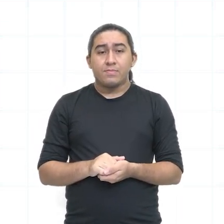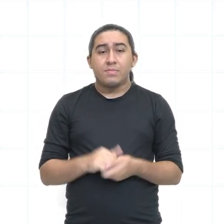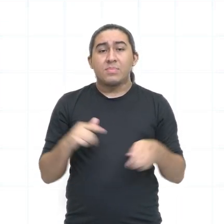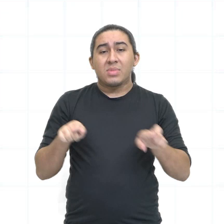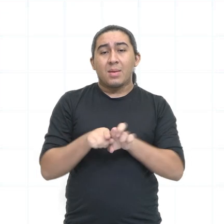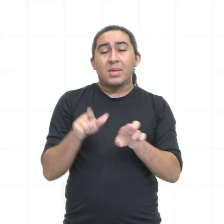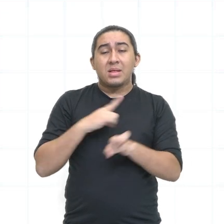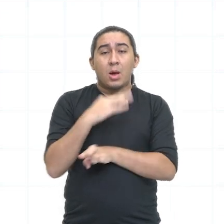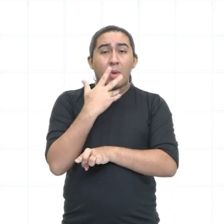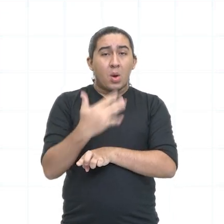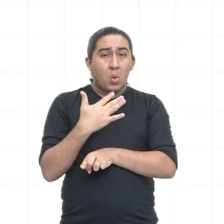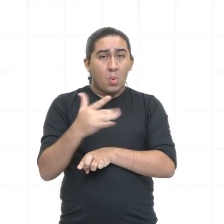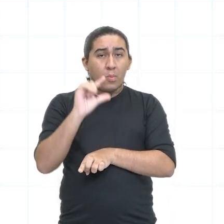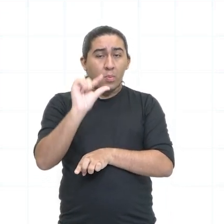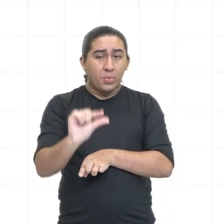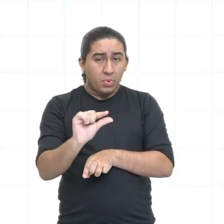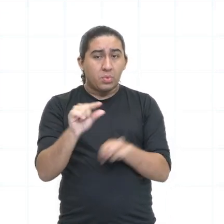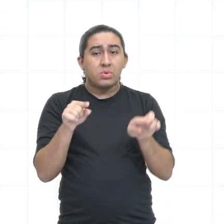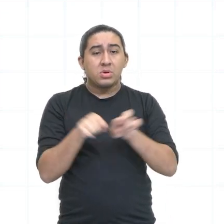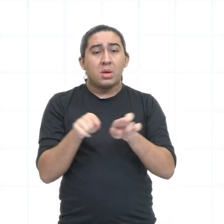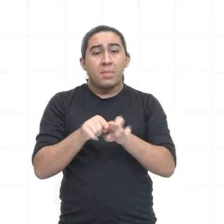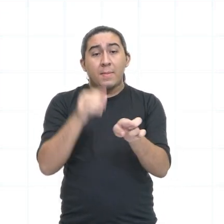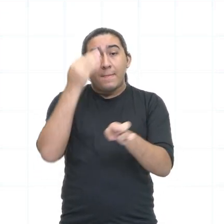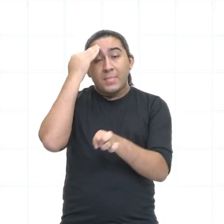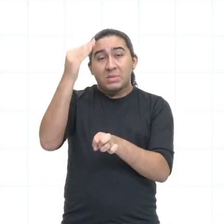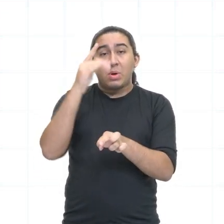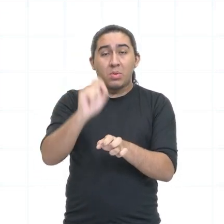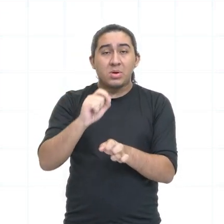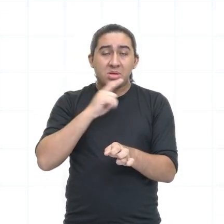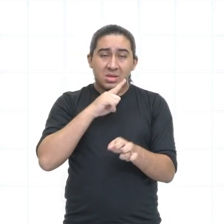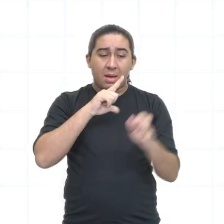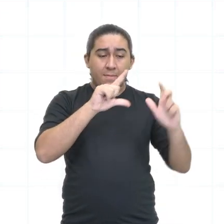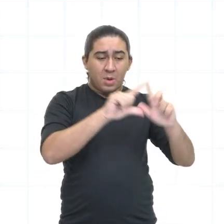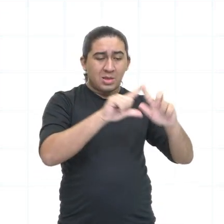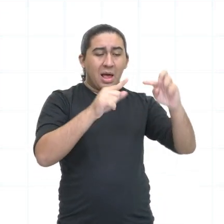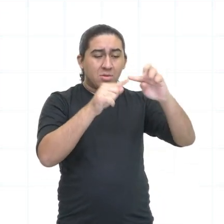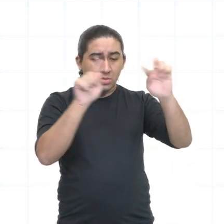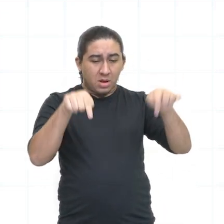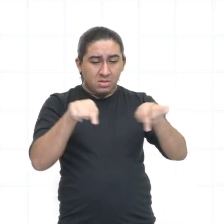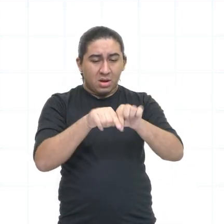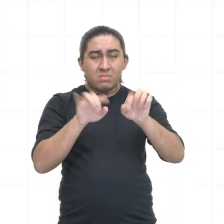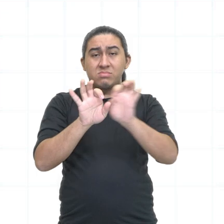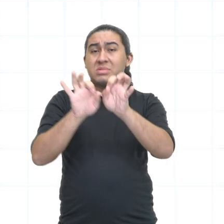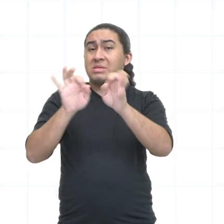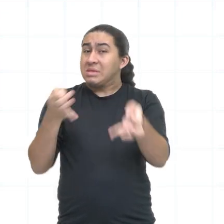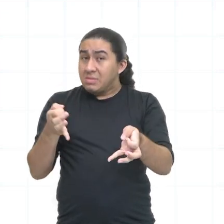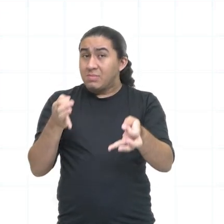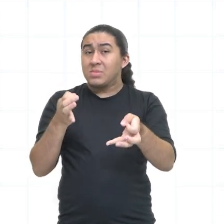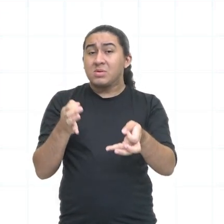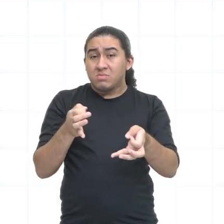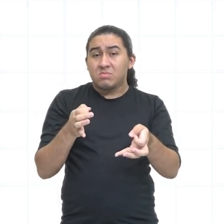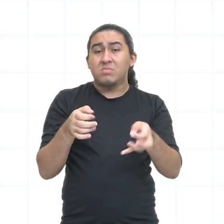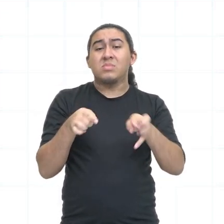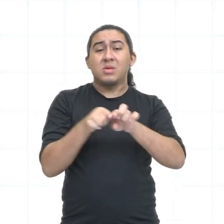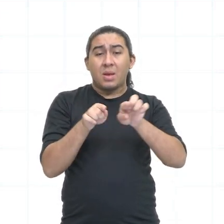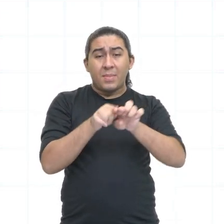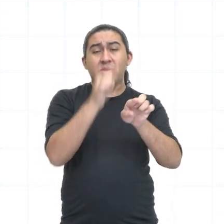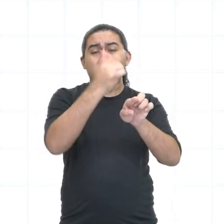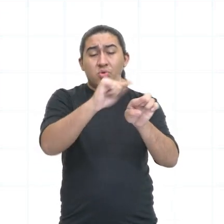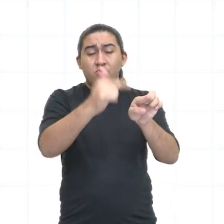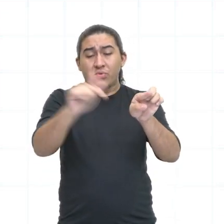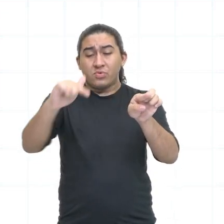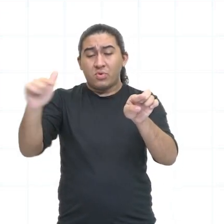limitado de cores e privilegia formas geométricas simples, repetidas